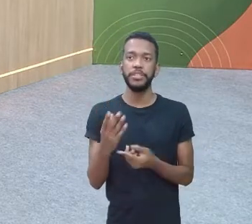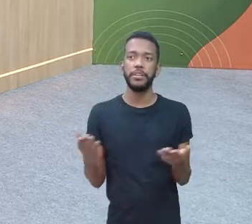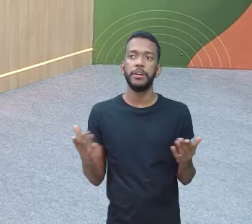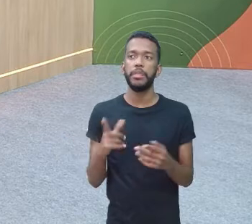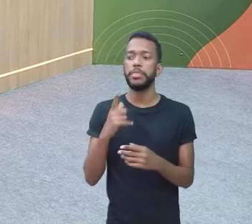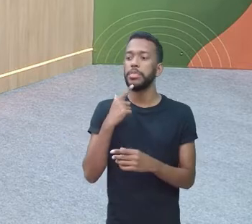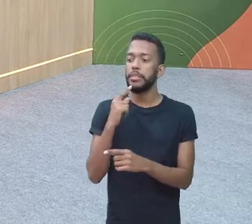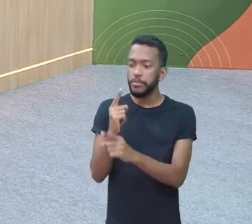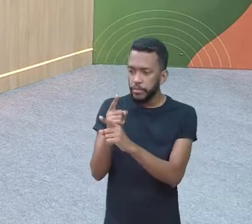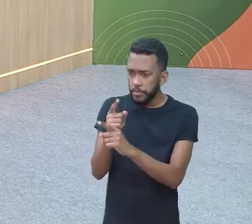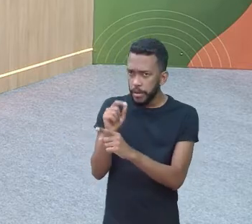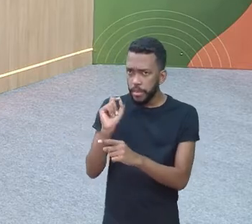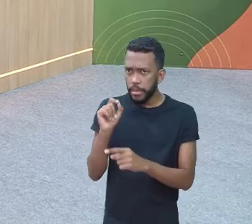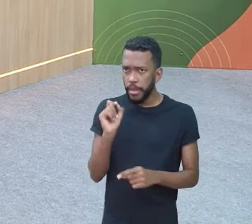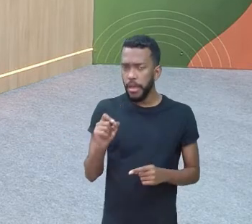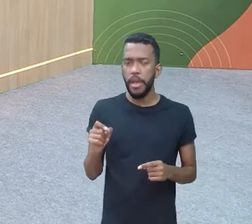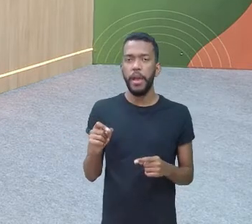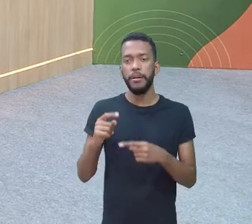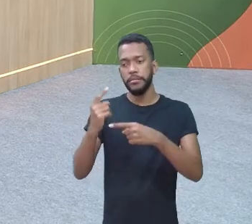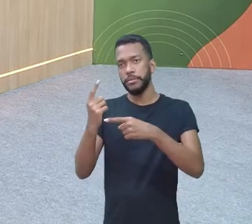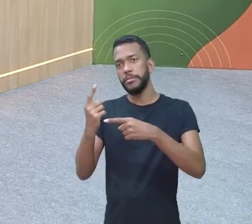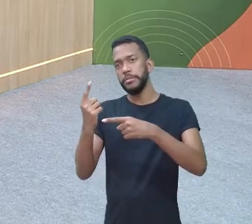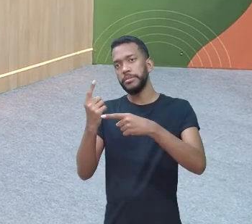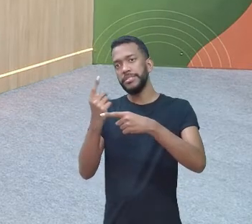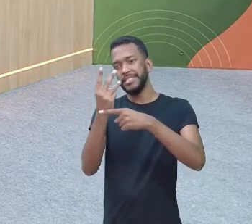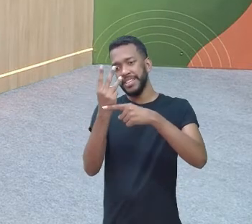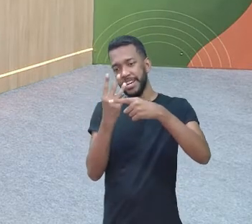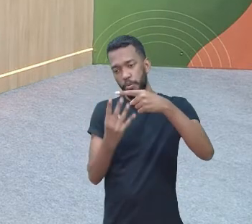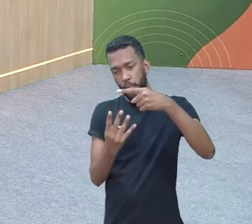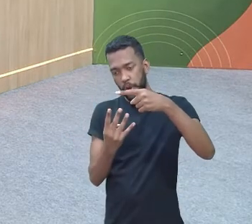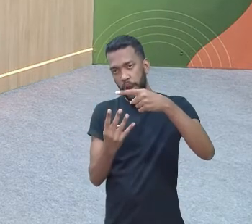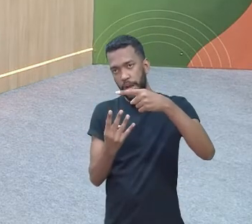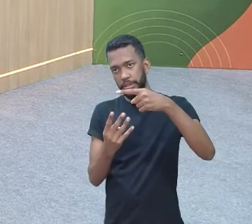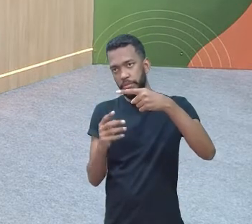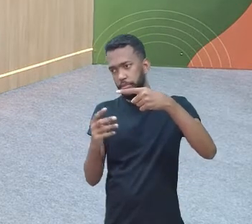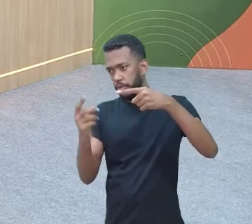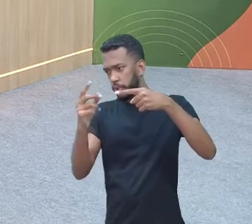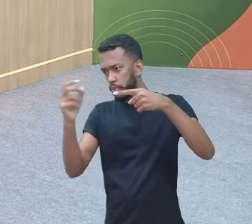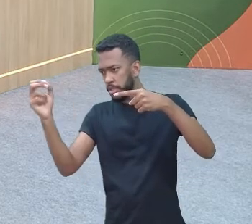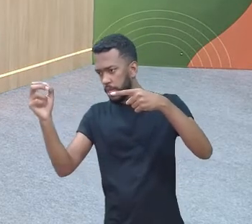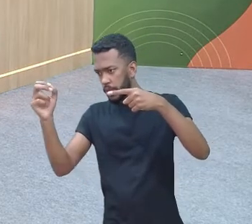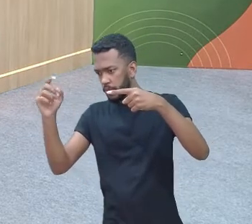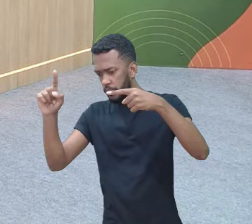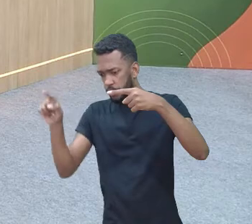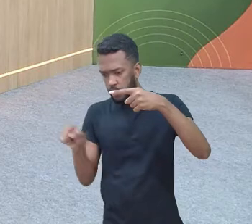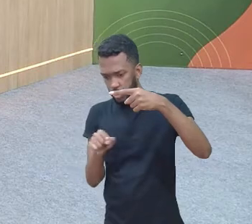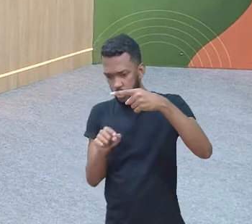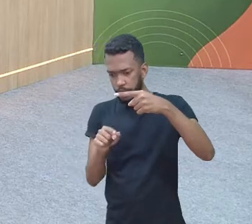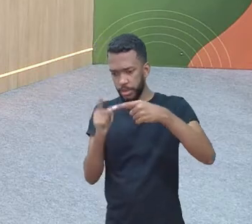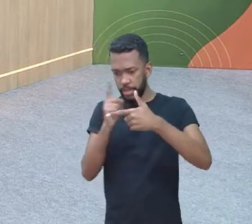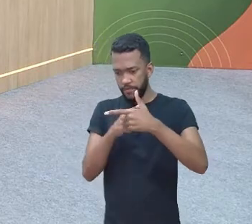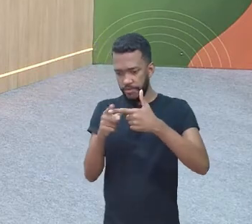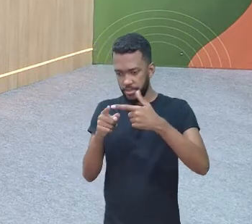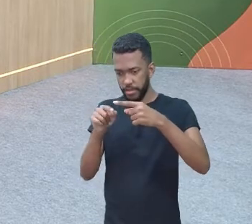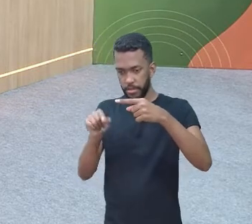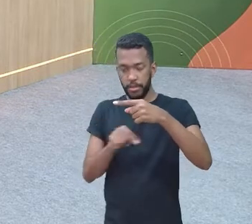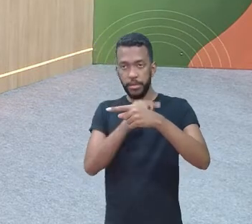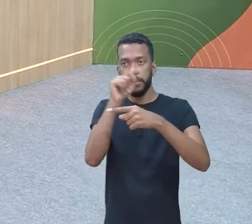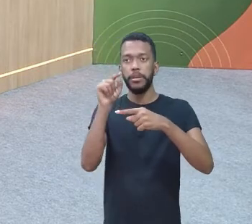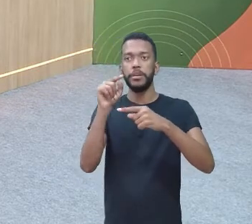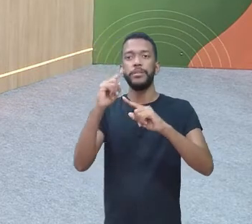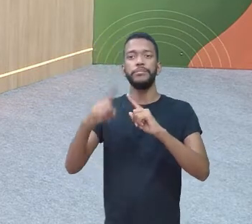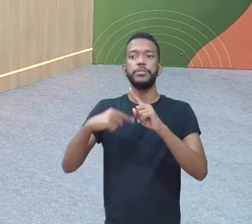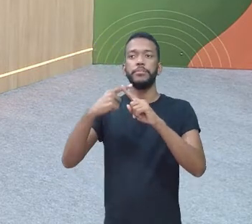era uma parte. E agora eu vou descobrir quanto vai representar 3 dessas partes. 3 vezes 50 vai